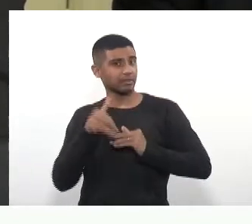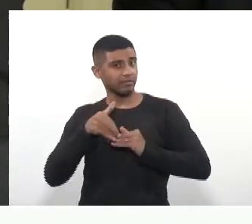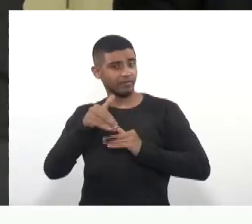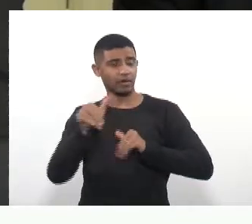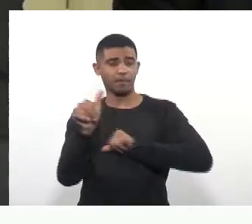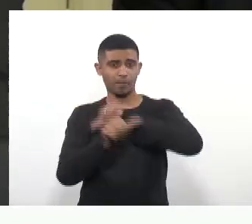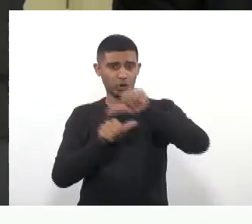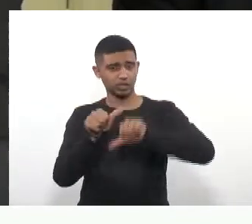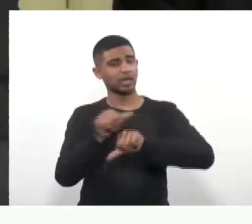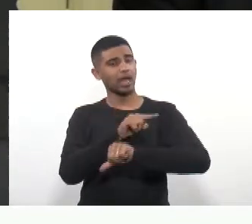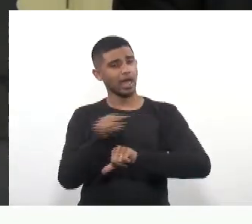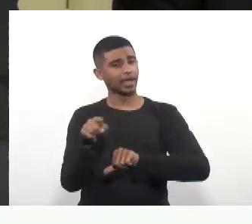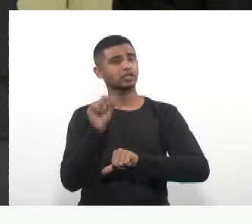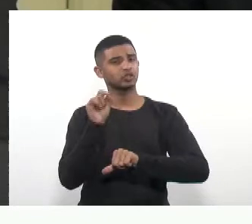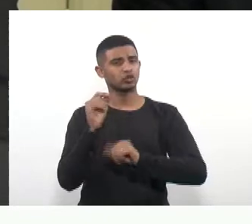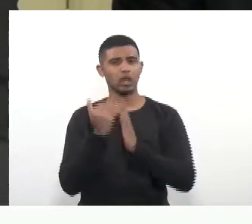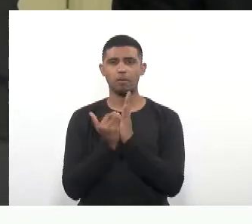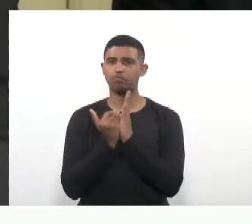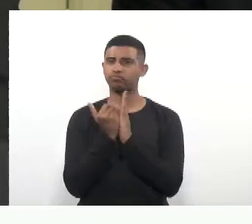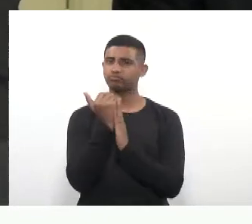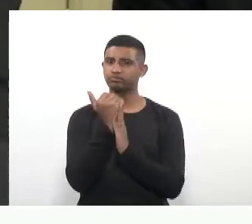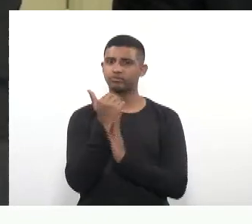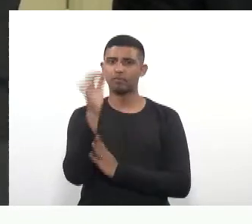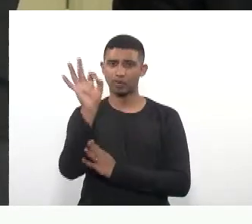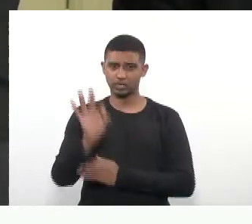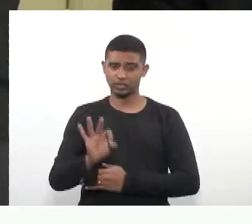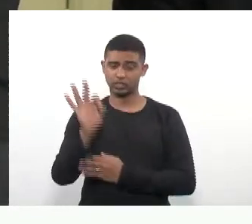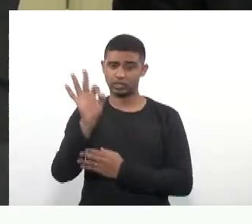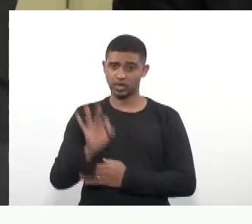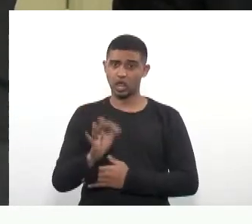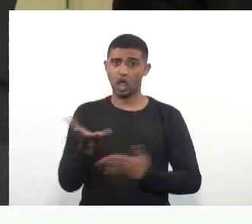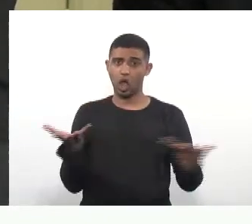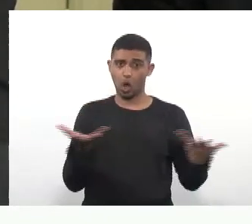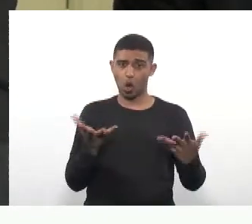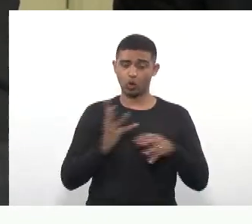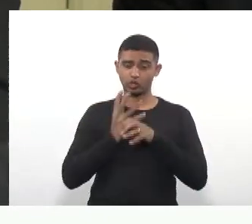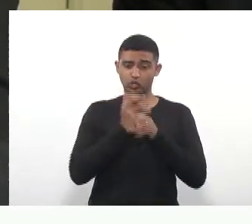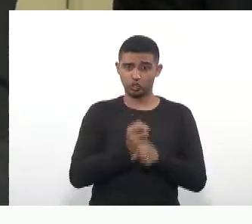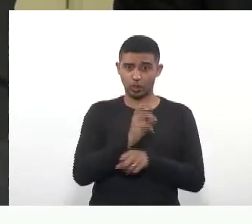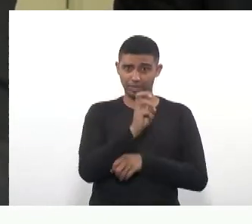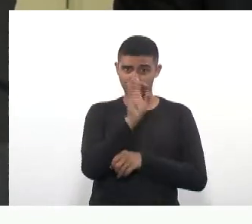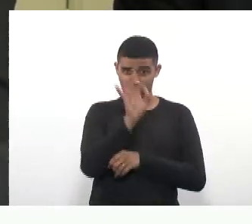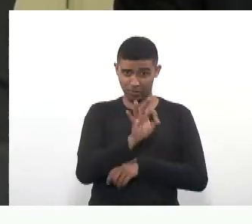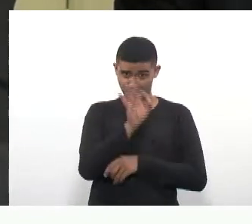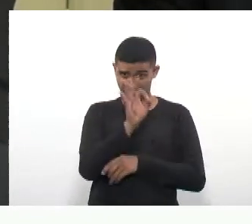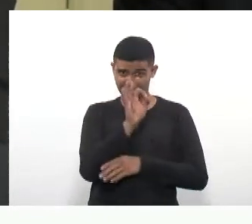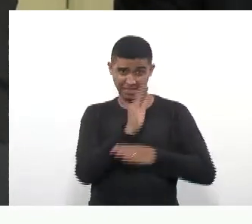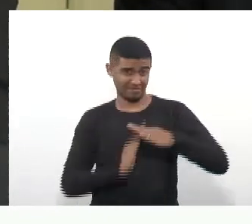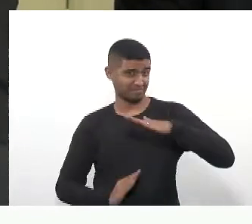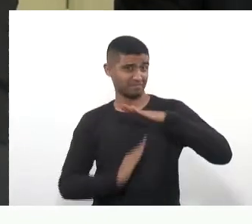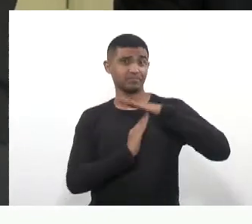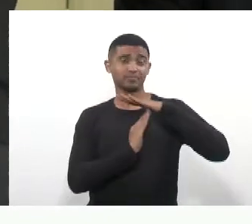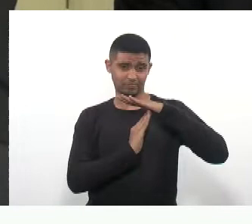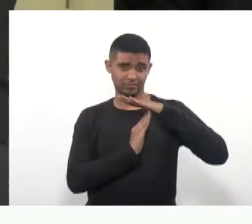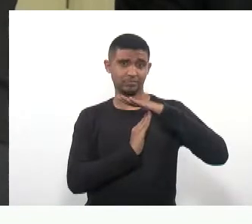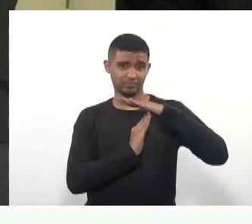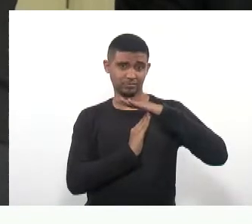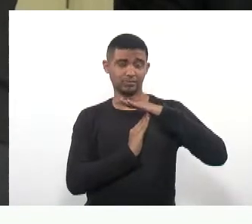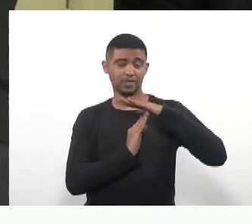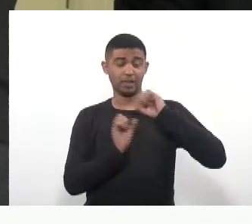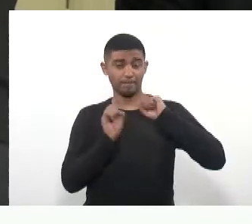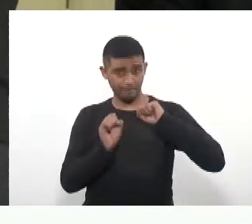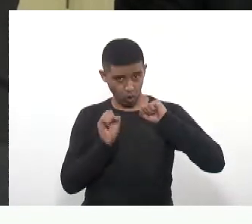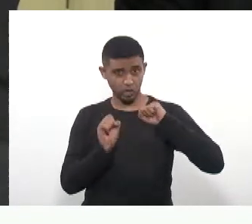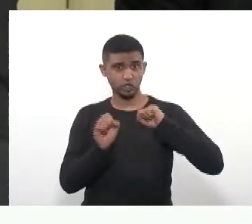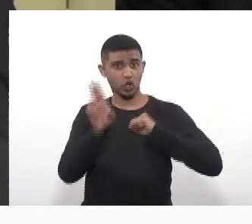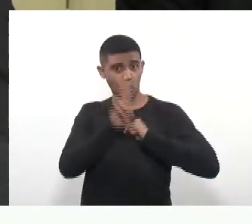que se aumente o percentual que hoje é de 5% no máximo dos usuários que podem entrar na tarifa